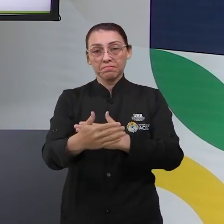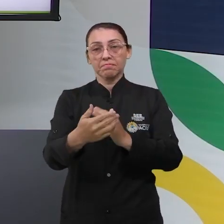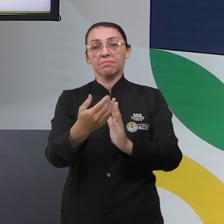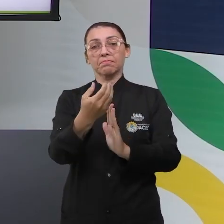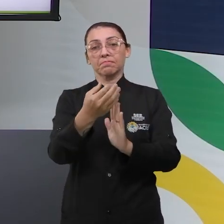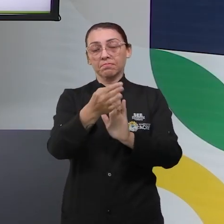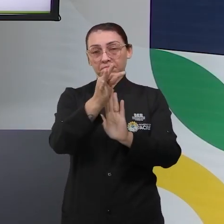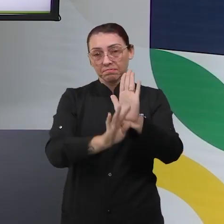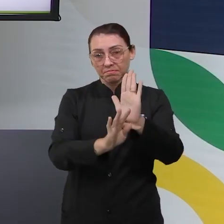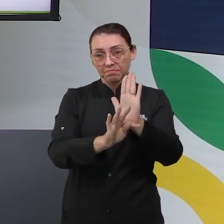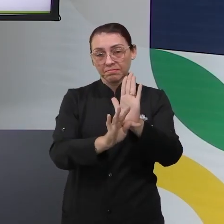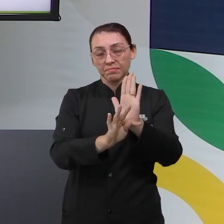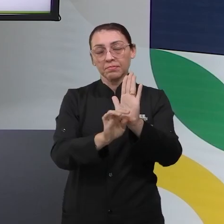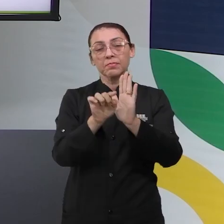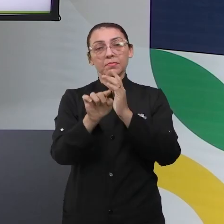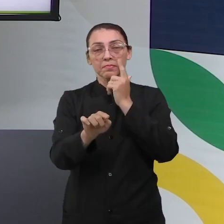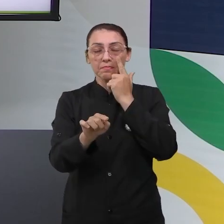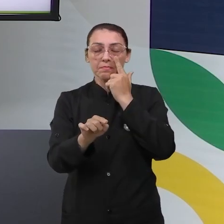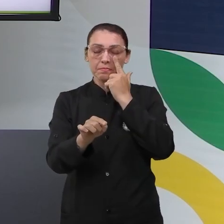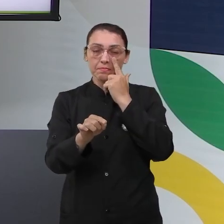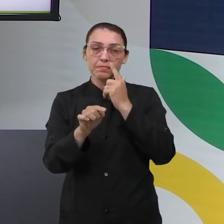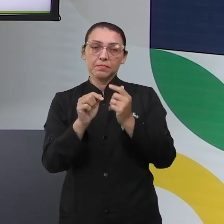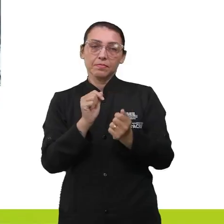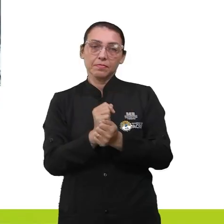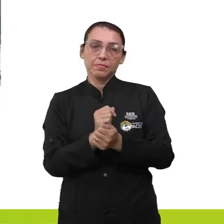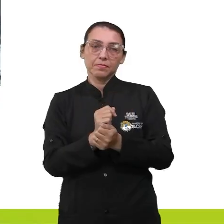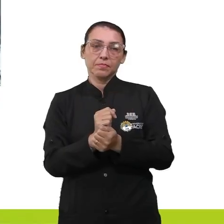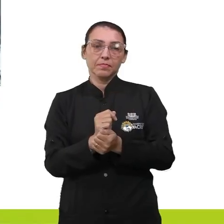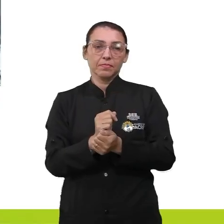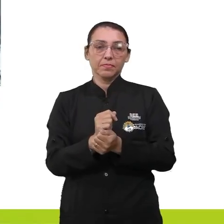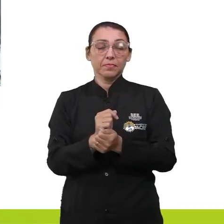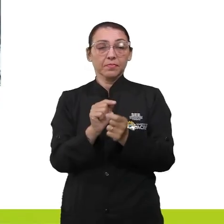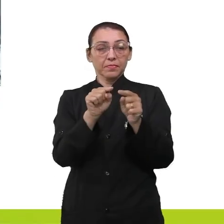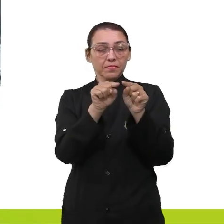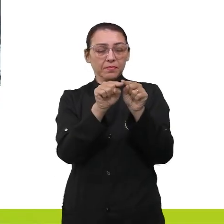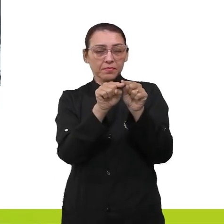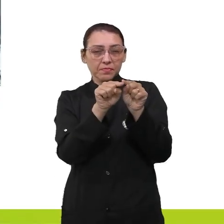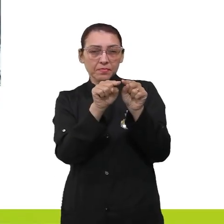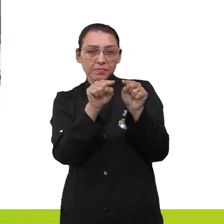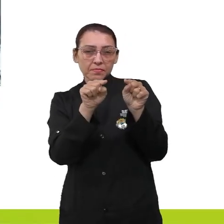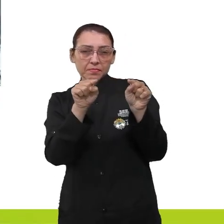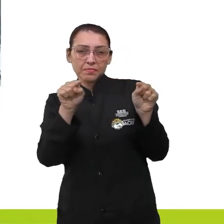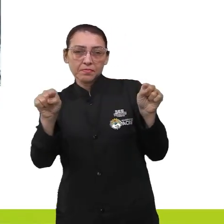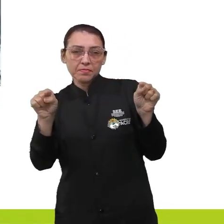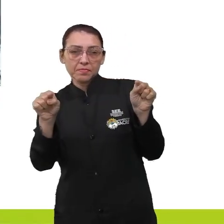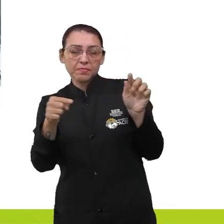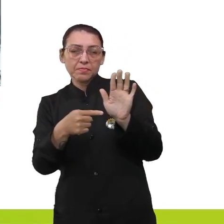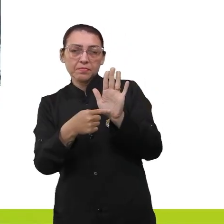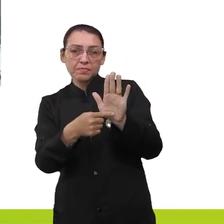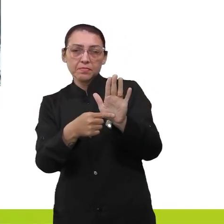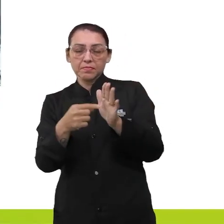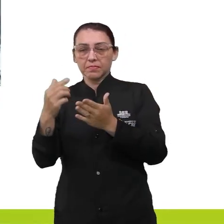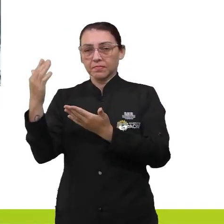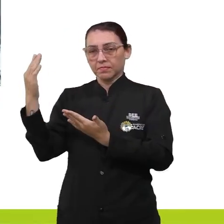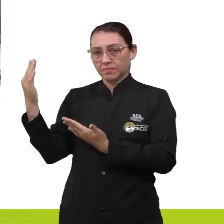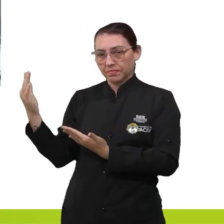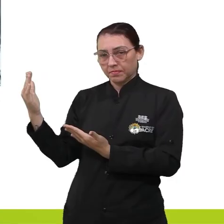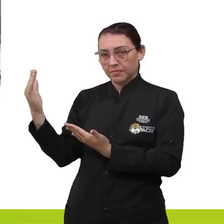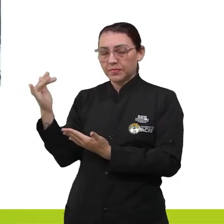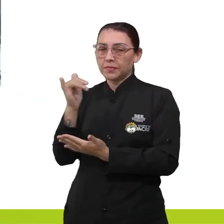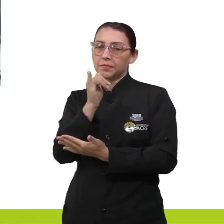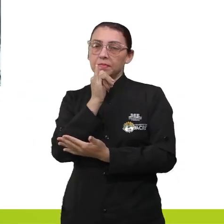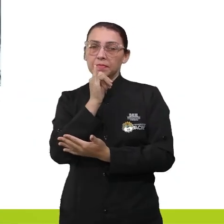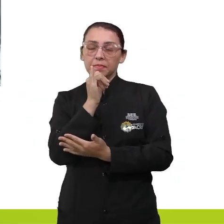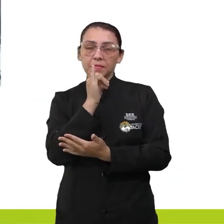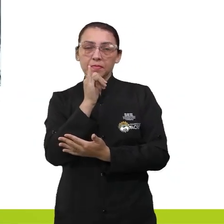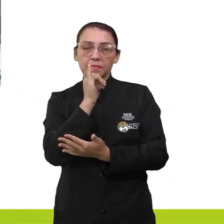seu texto. Então você vai lá, coloca esse risquinho, igual eu sinalizei aqui no exemplo para